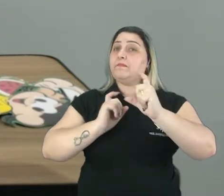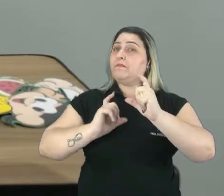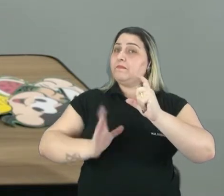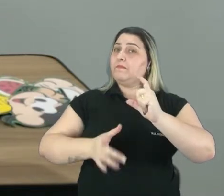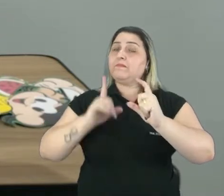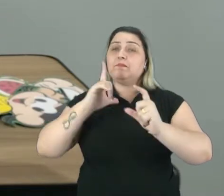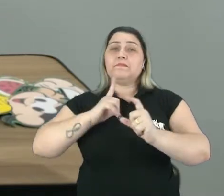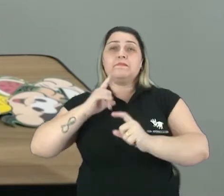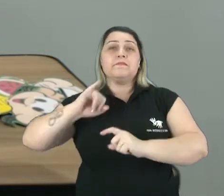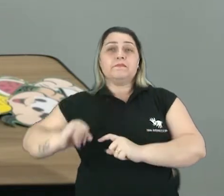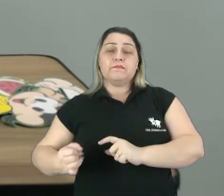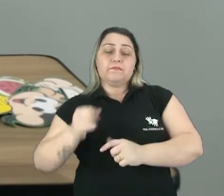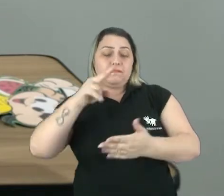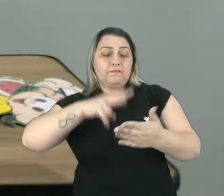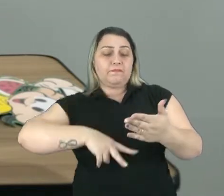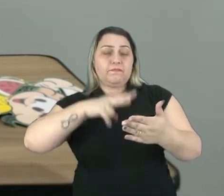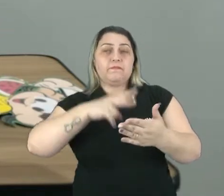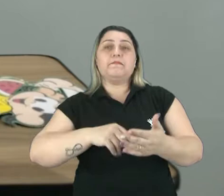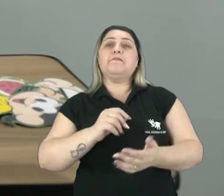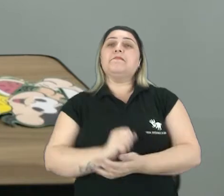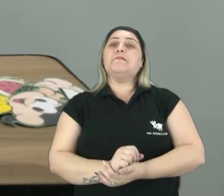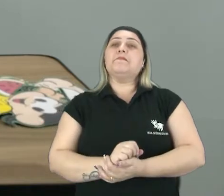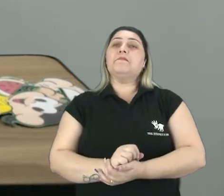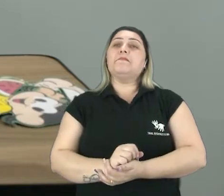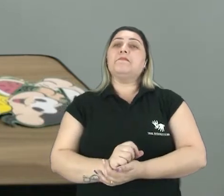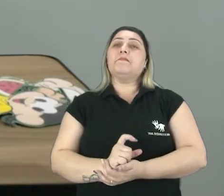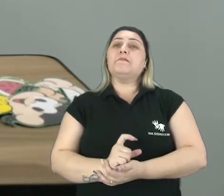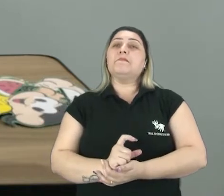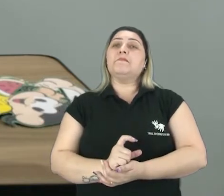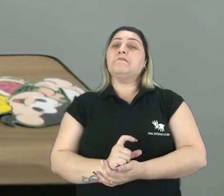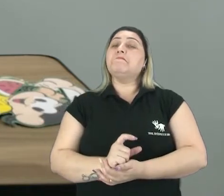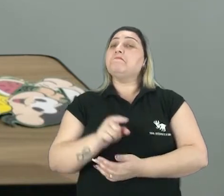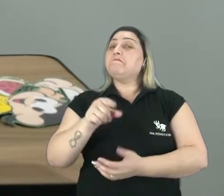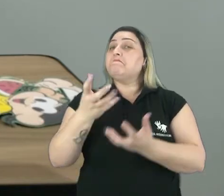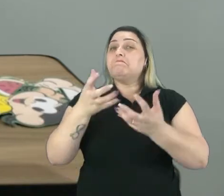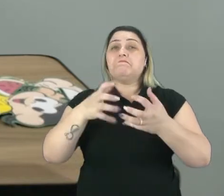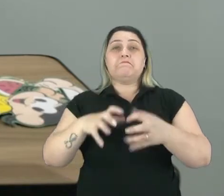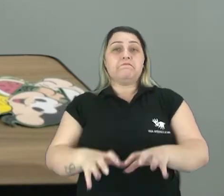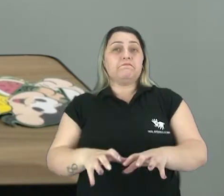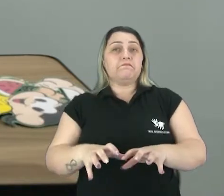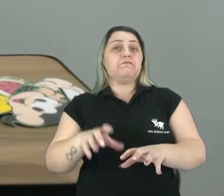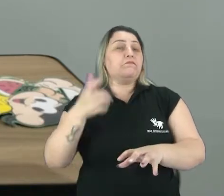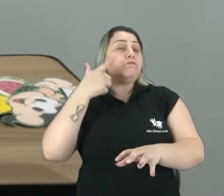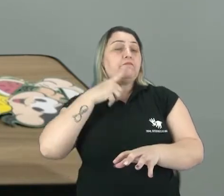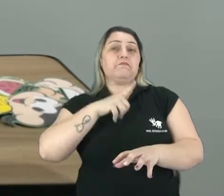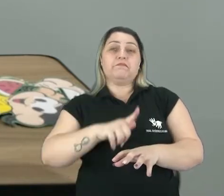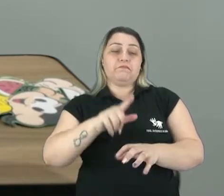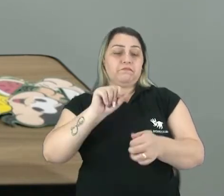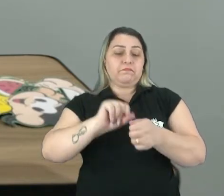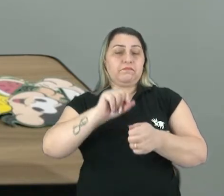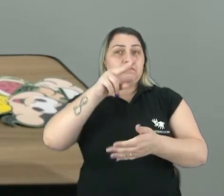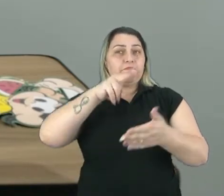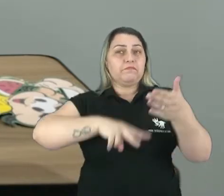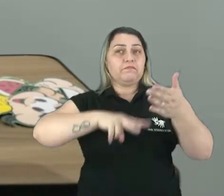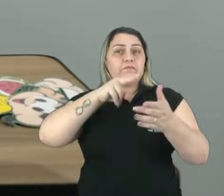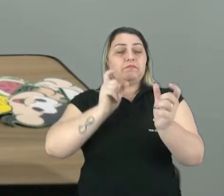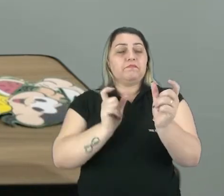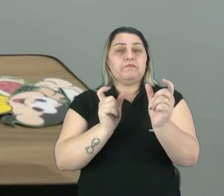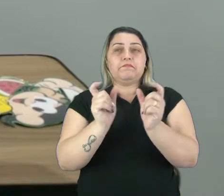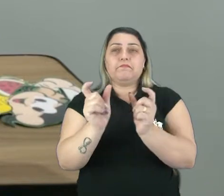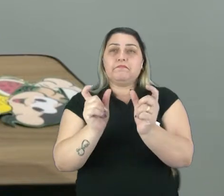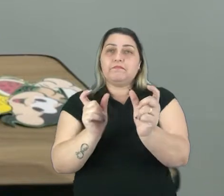folhear um gibi? Você sabia que mesmo que você não queira ou mesmo você não consiga fazer a leitura